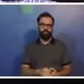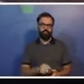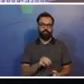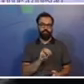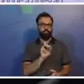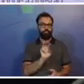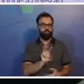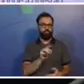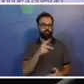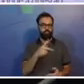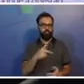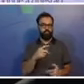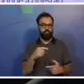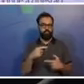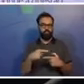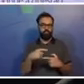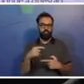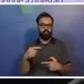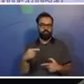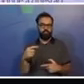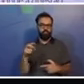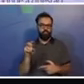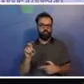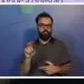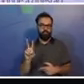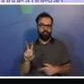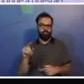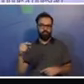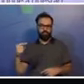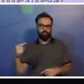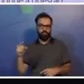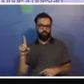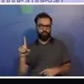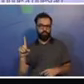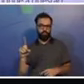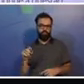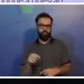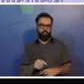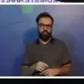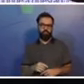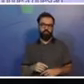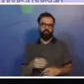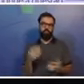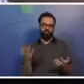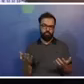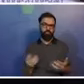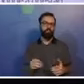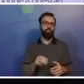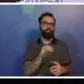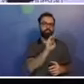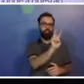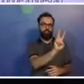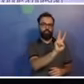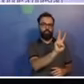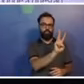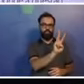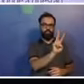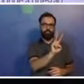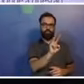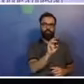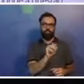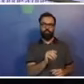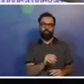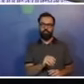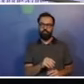3P igual a menos 21. O que eu faço? Eu divido os dois membros